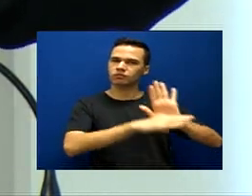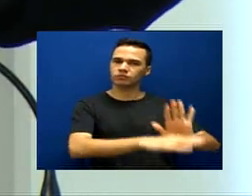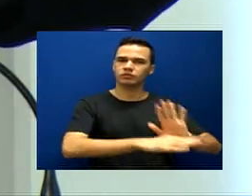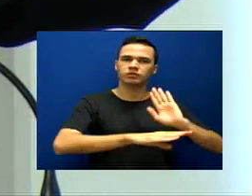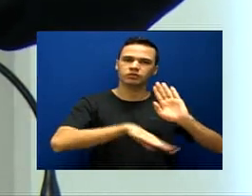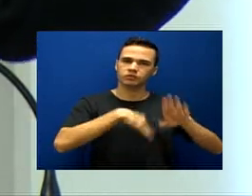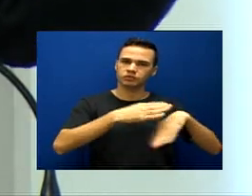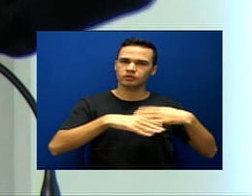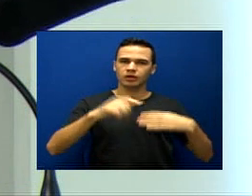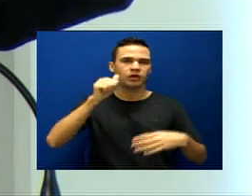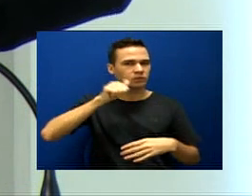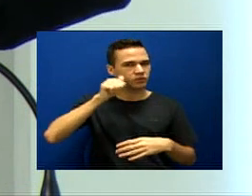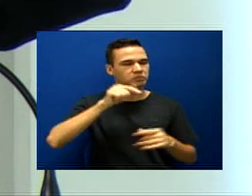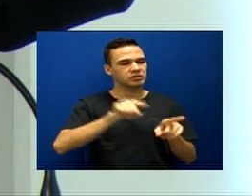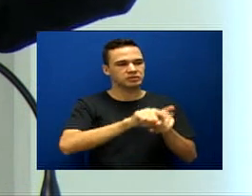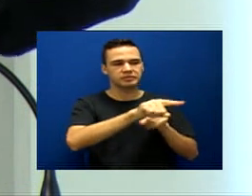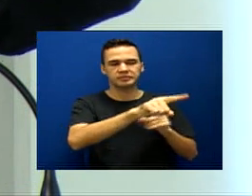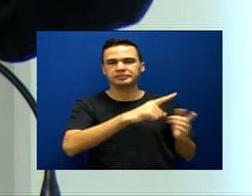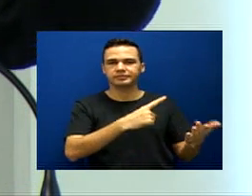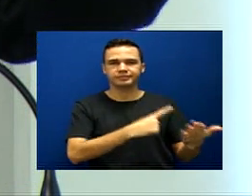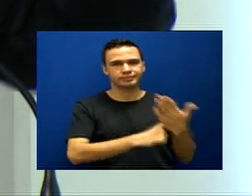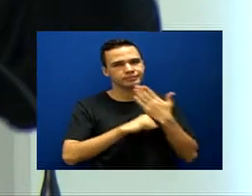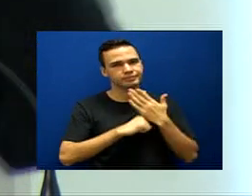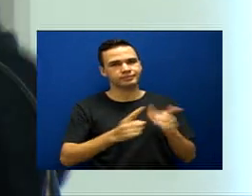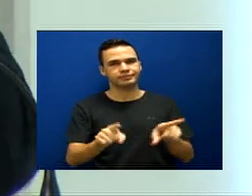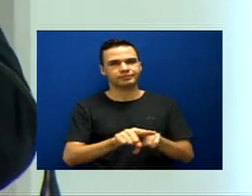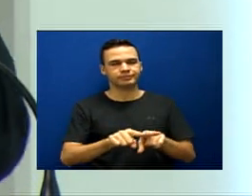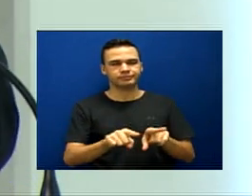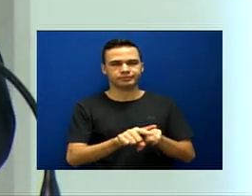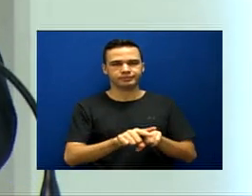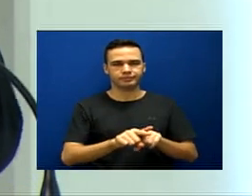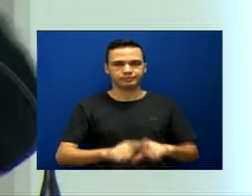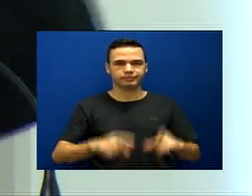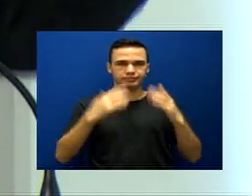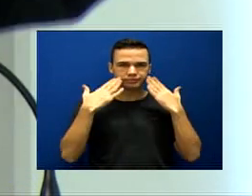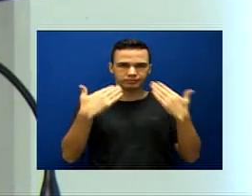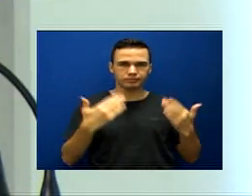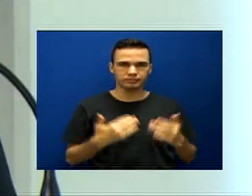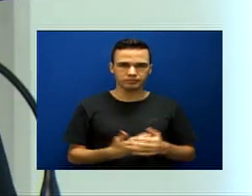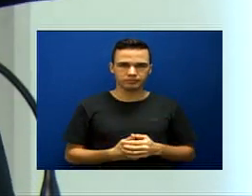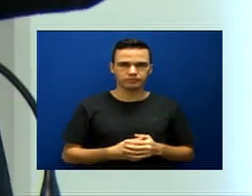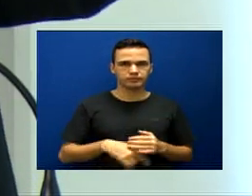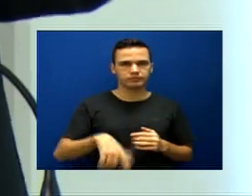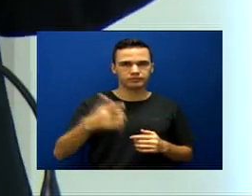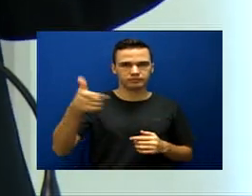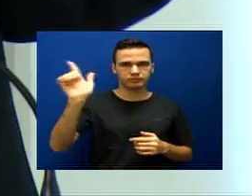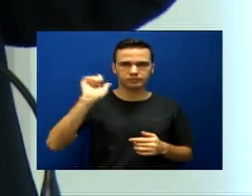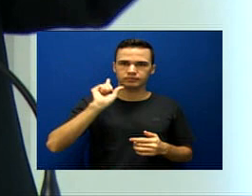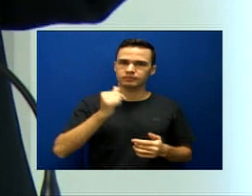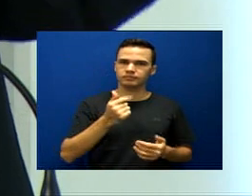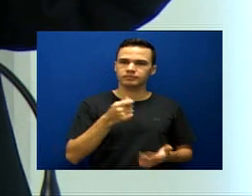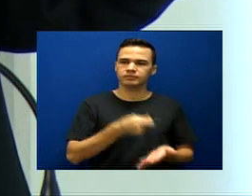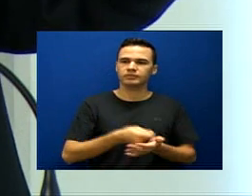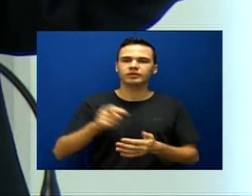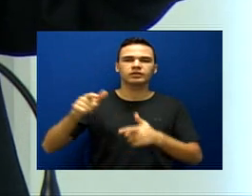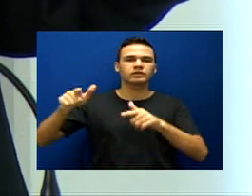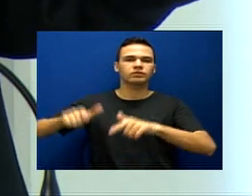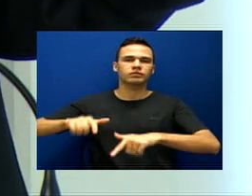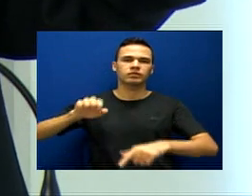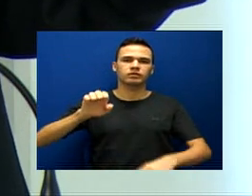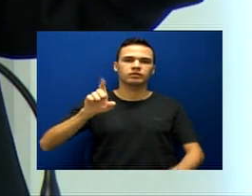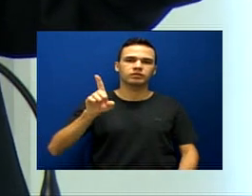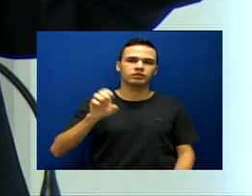mesma forma a Maria Lúcia acabou apresentando também para nós, num outro investimento dentro do ED, foi uma